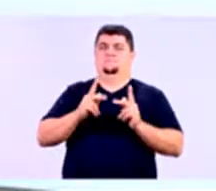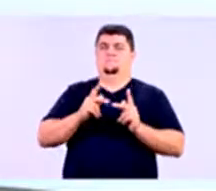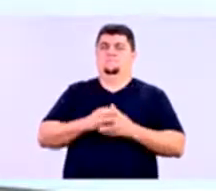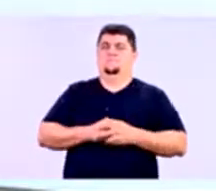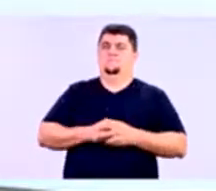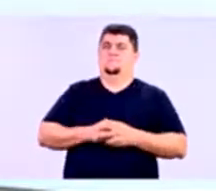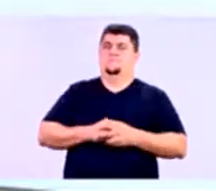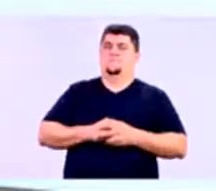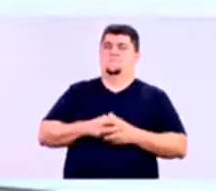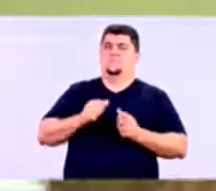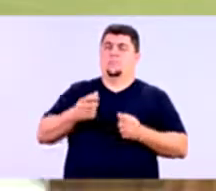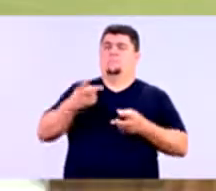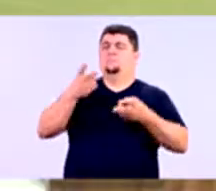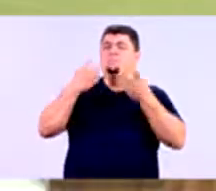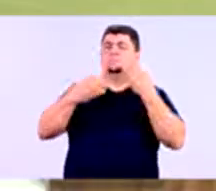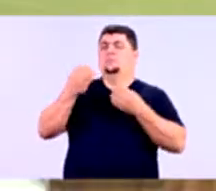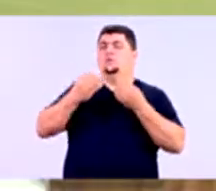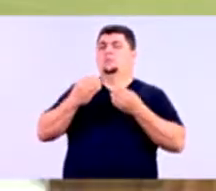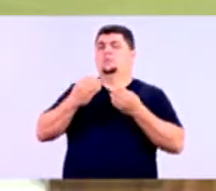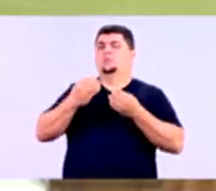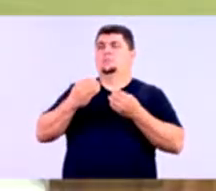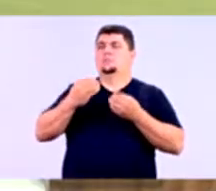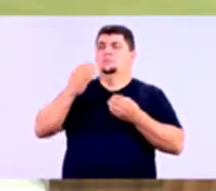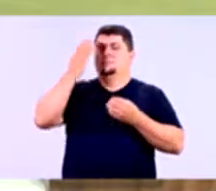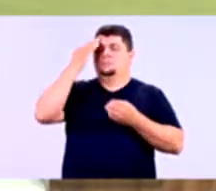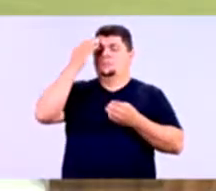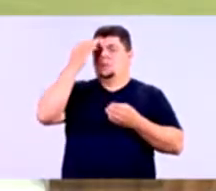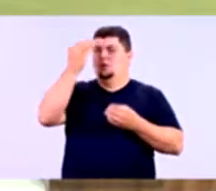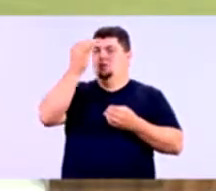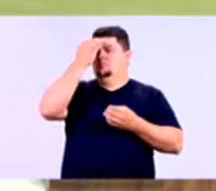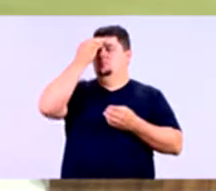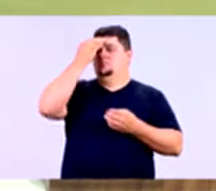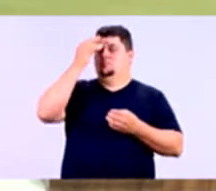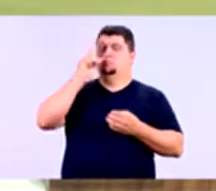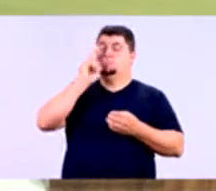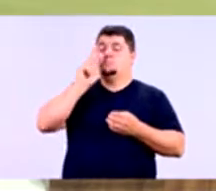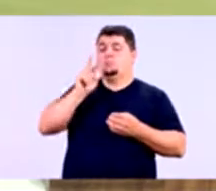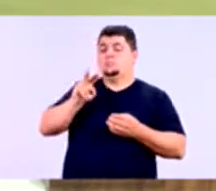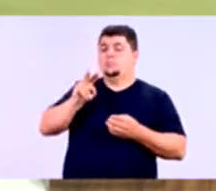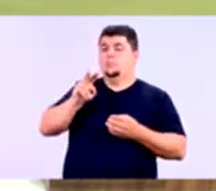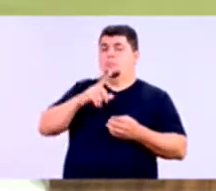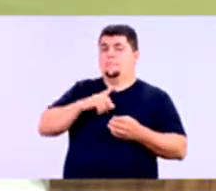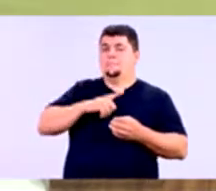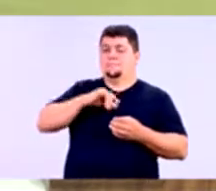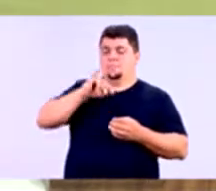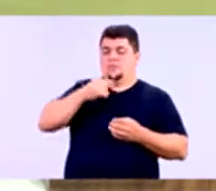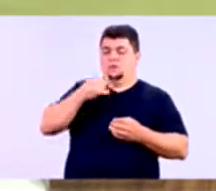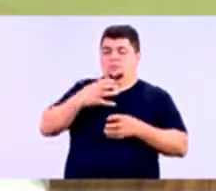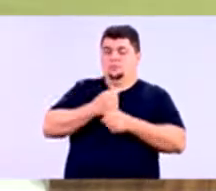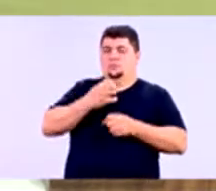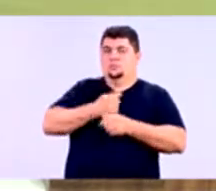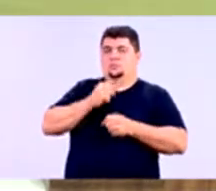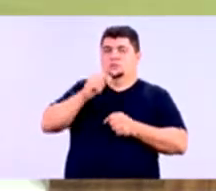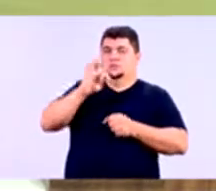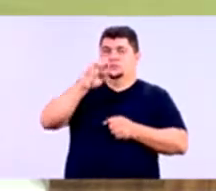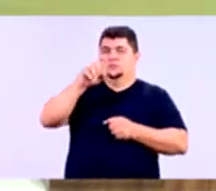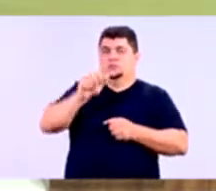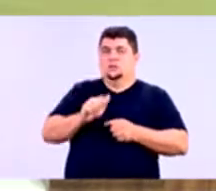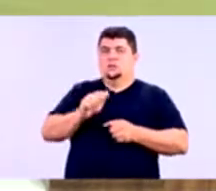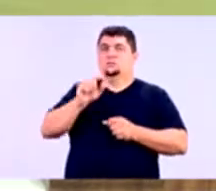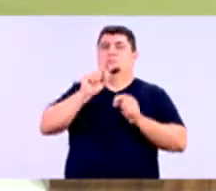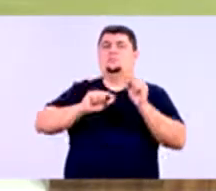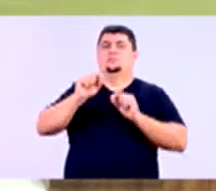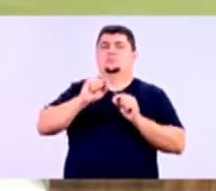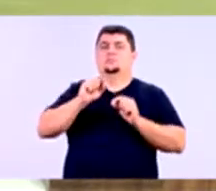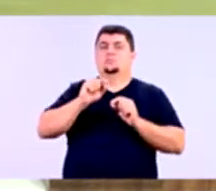boa maneira, professor, da gente manter uma maneira mental de conferir é que quando a gente está falando de juros compostos, essa taxa feita